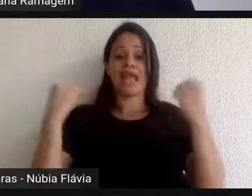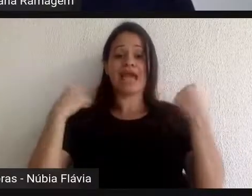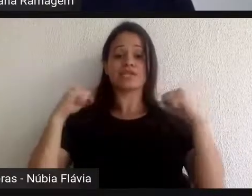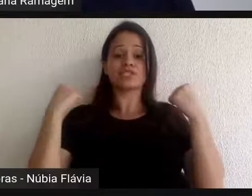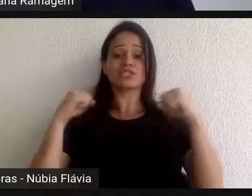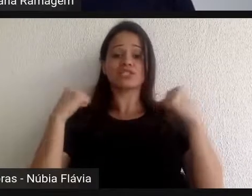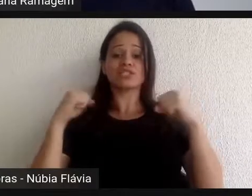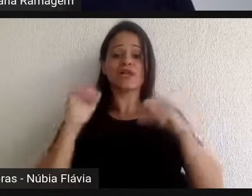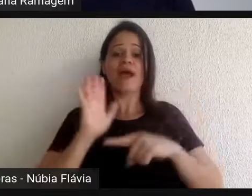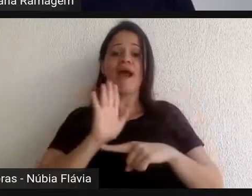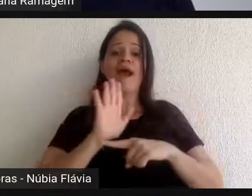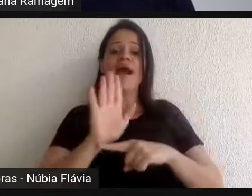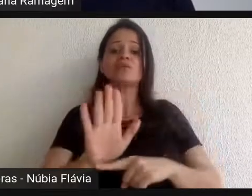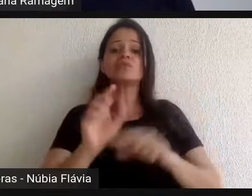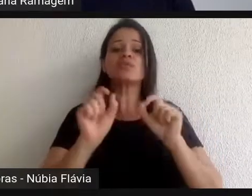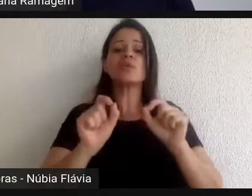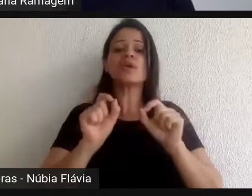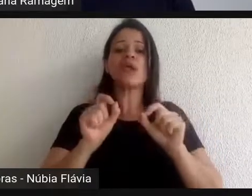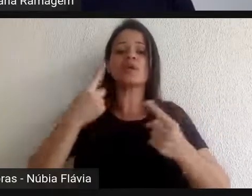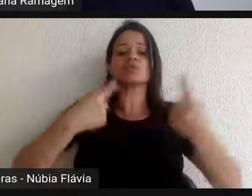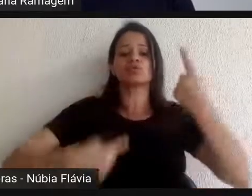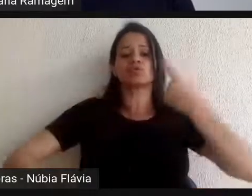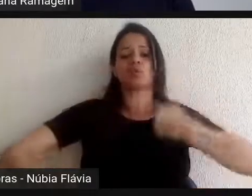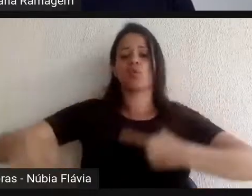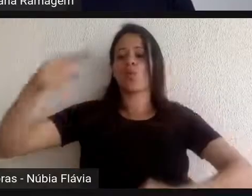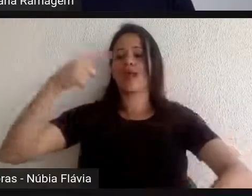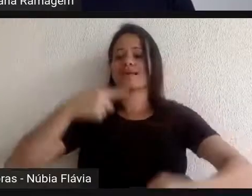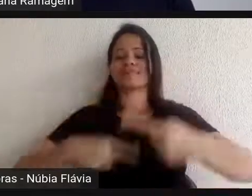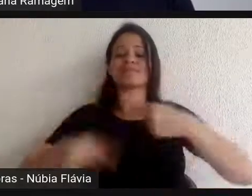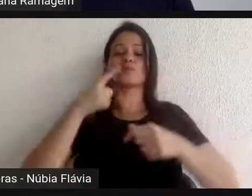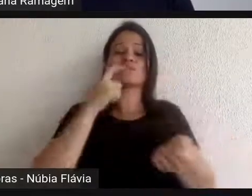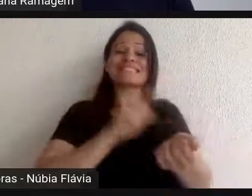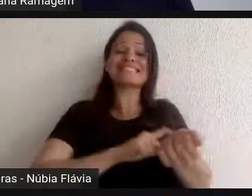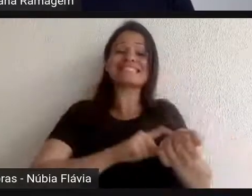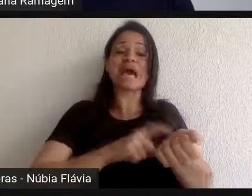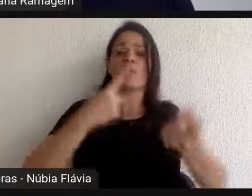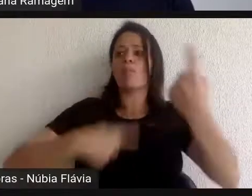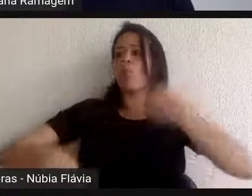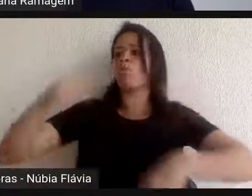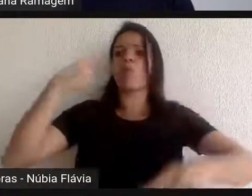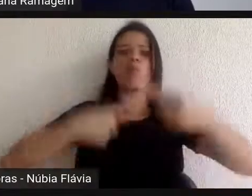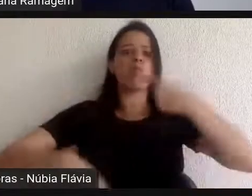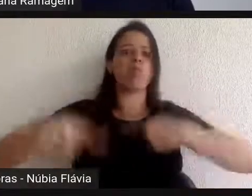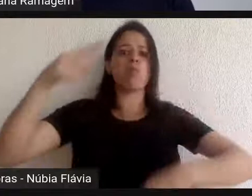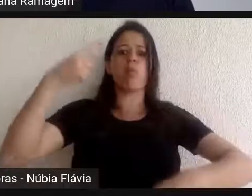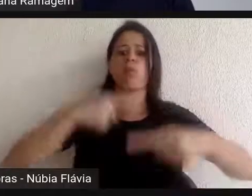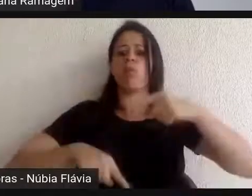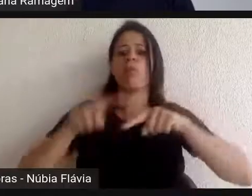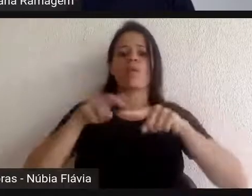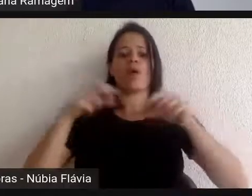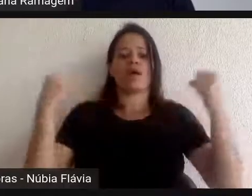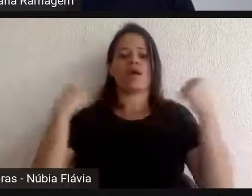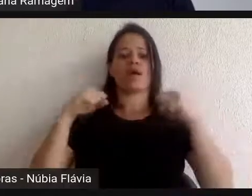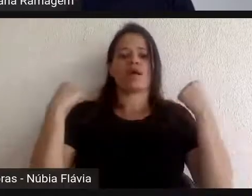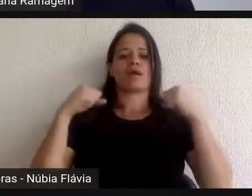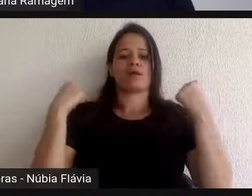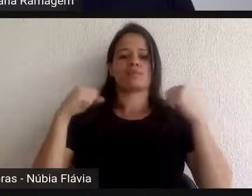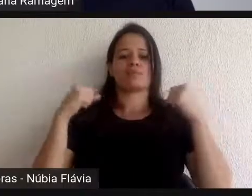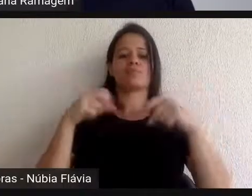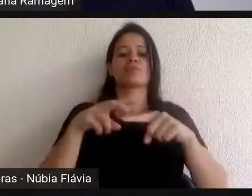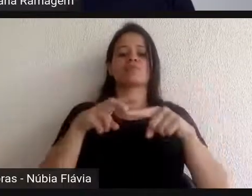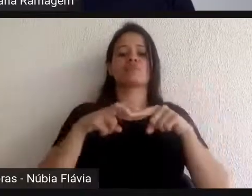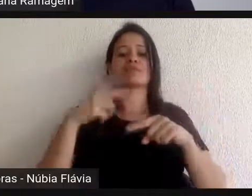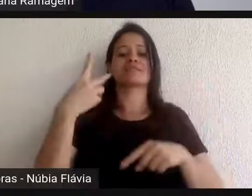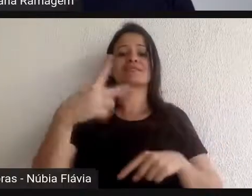Primeiro, a atividade física ela promove o aumento da circulação sanguínea. Daí você